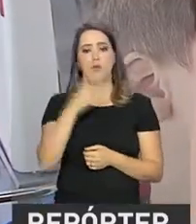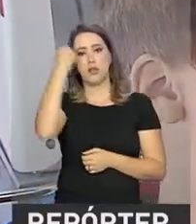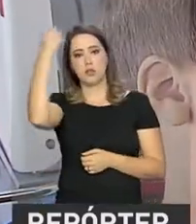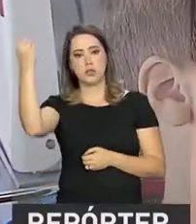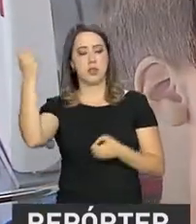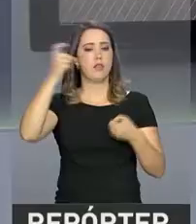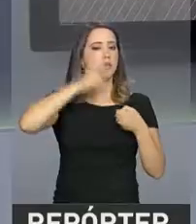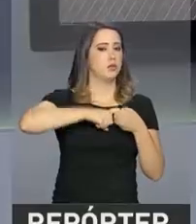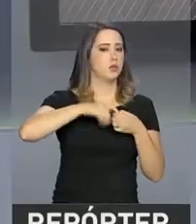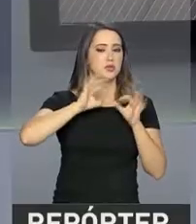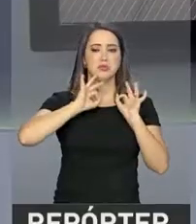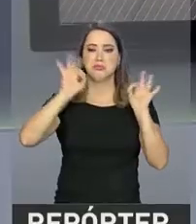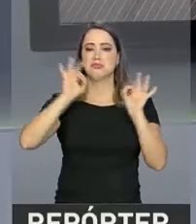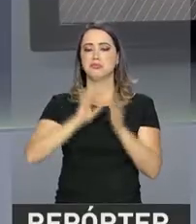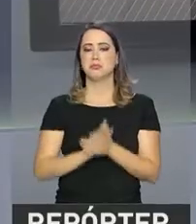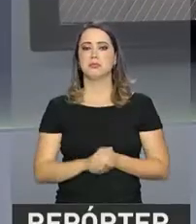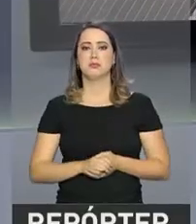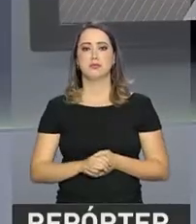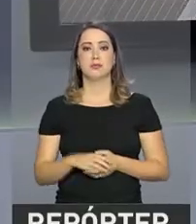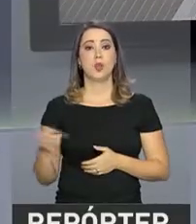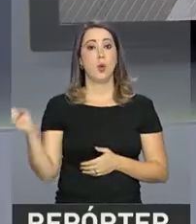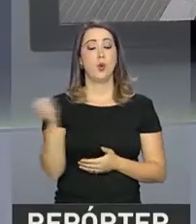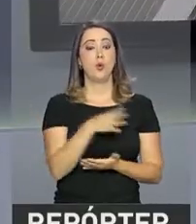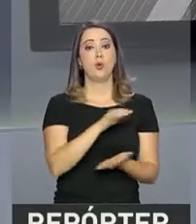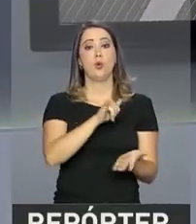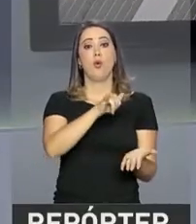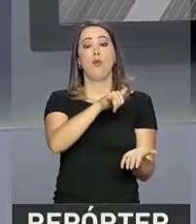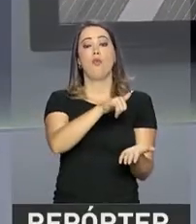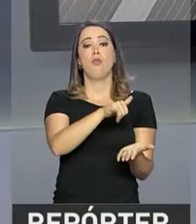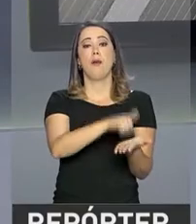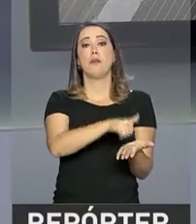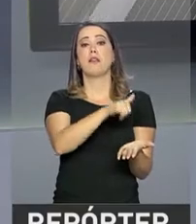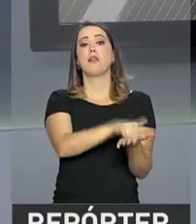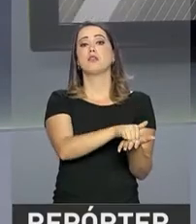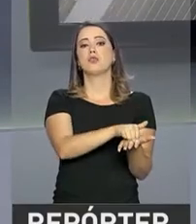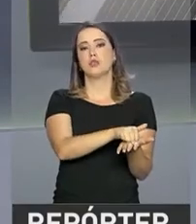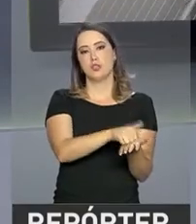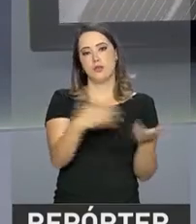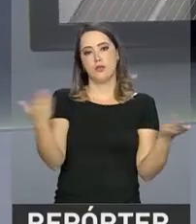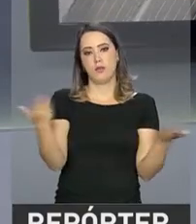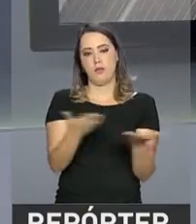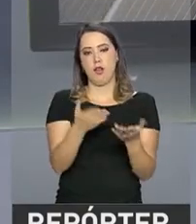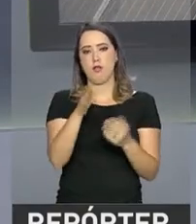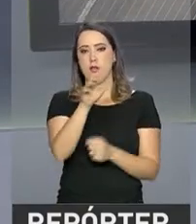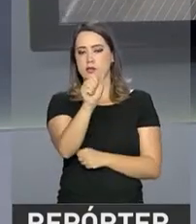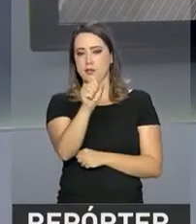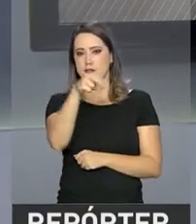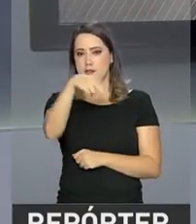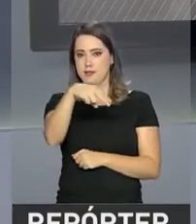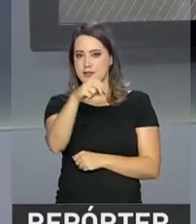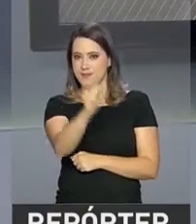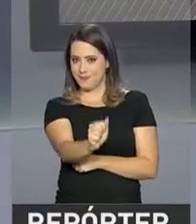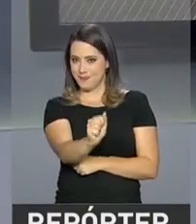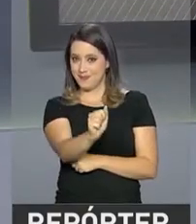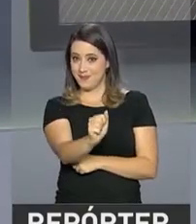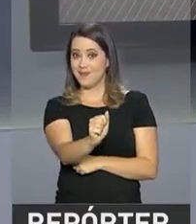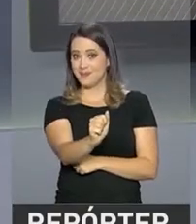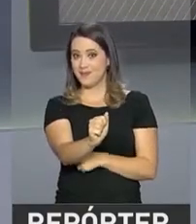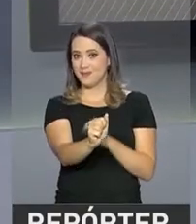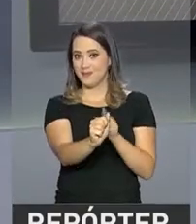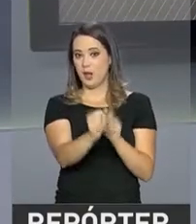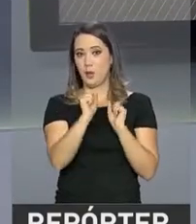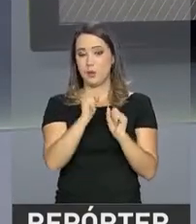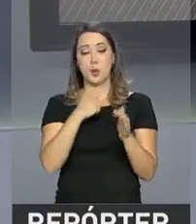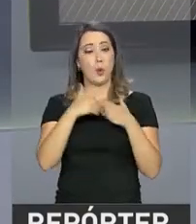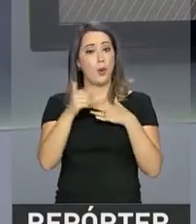problema nenhum, não. Um novo aplicativo desenvolvido pela Agência Nacional de Águas, a ANA, vai permitir que qualquer